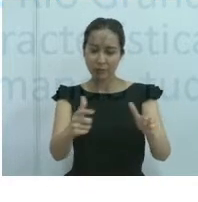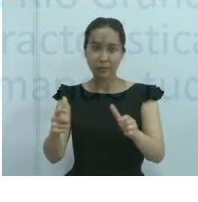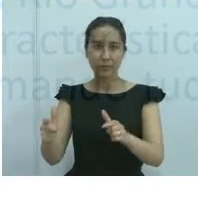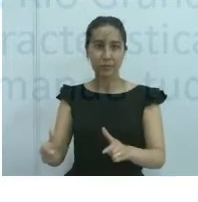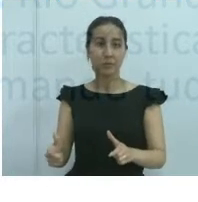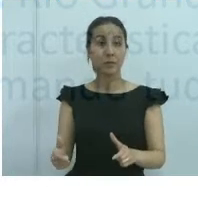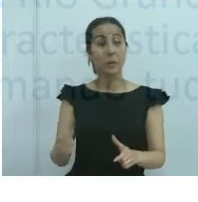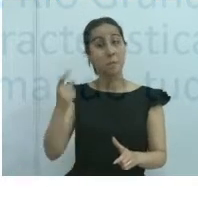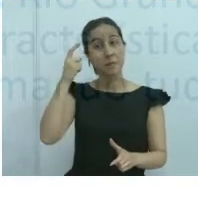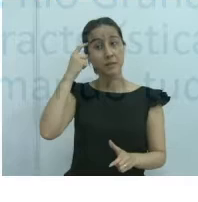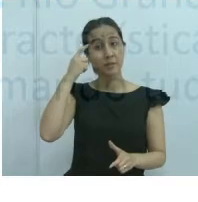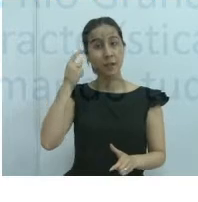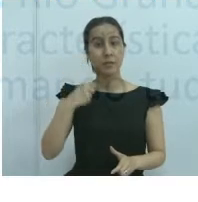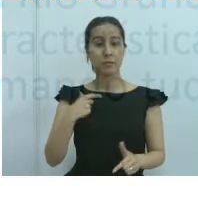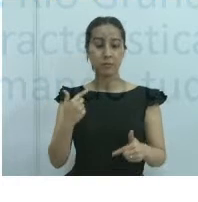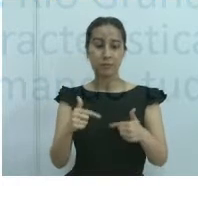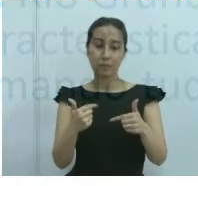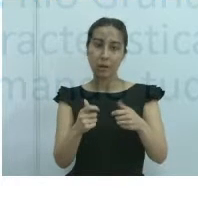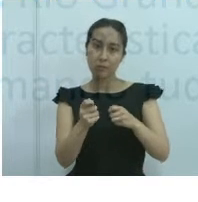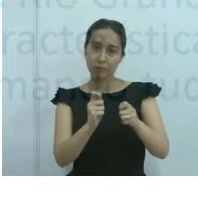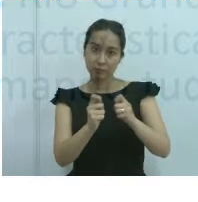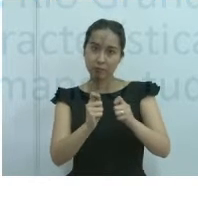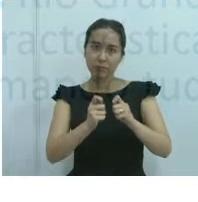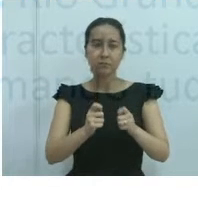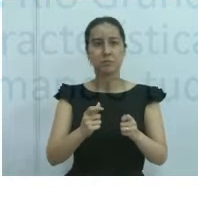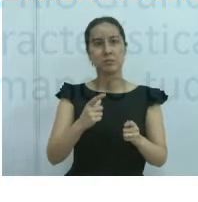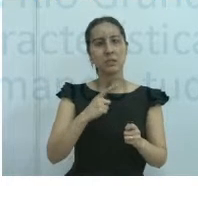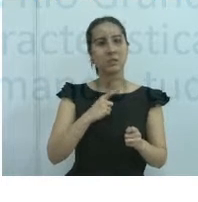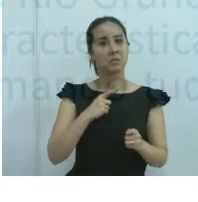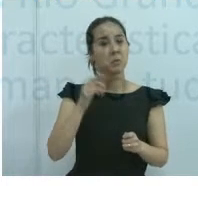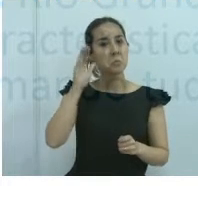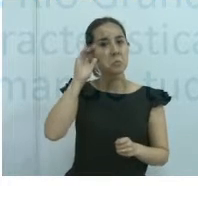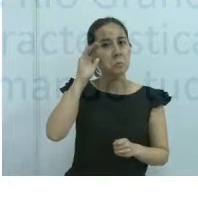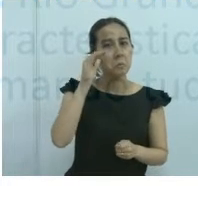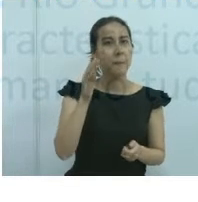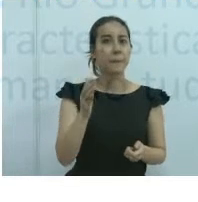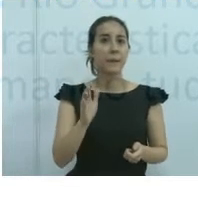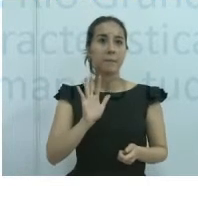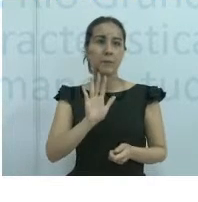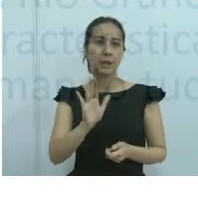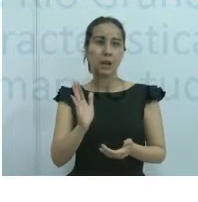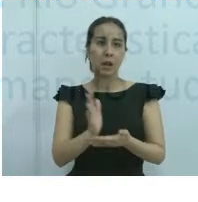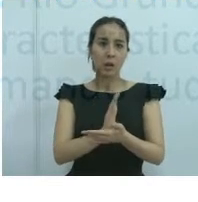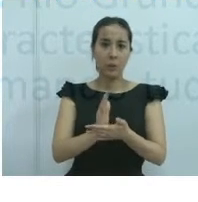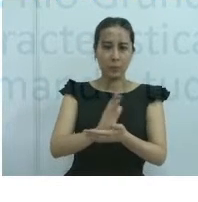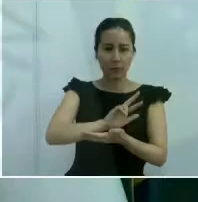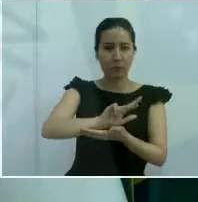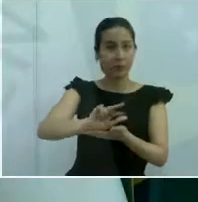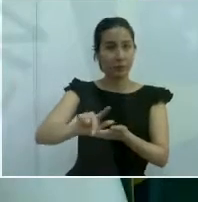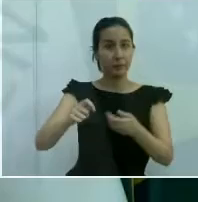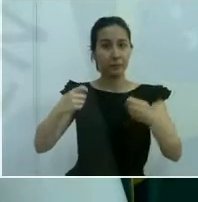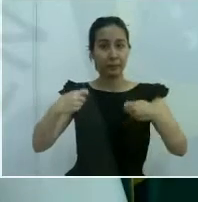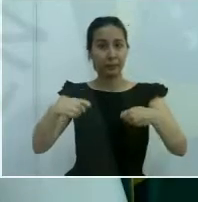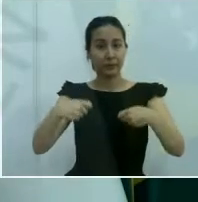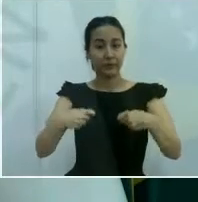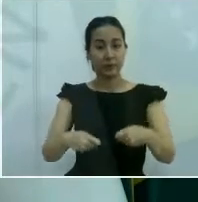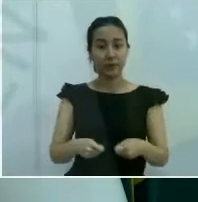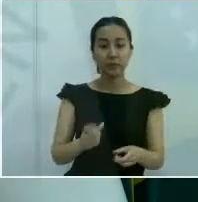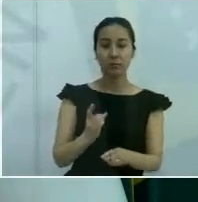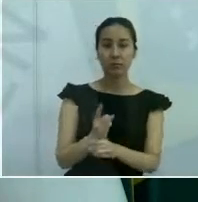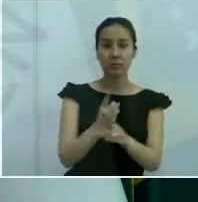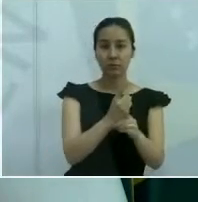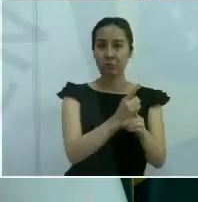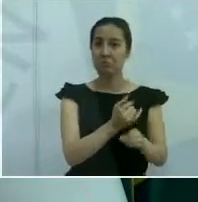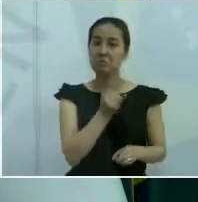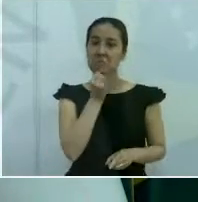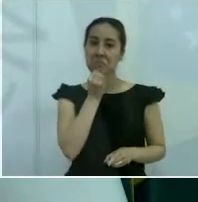administrador então tem interesse mas tem umas coisas têm paradigmas que precisam ser rompidos e veja